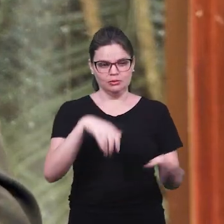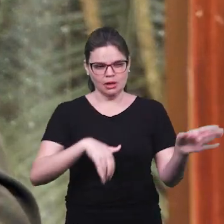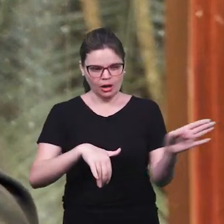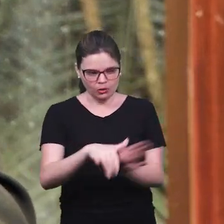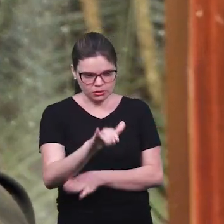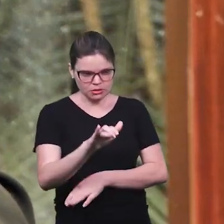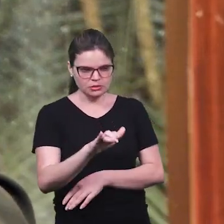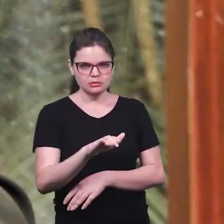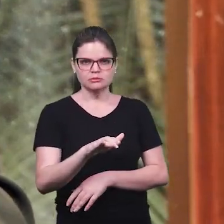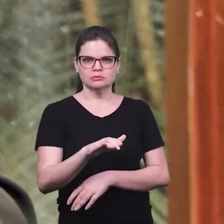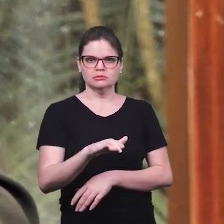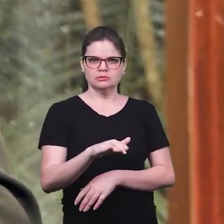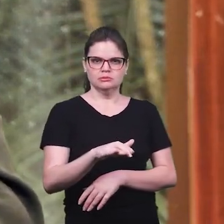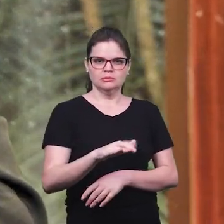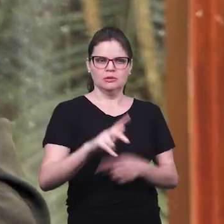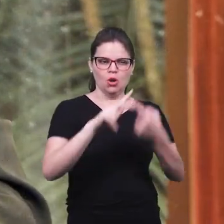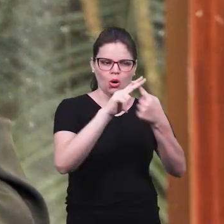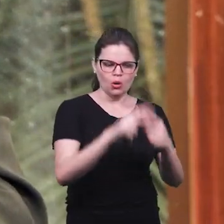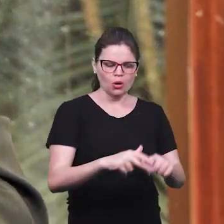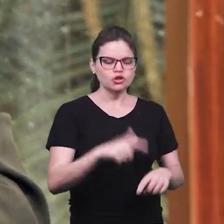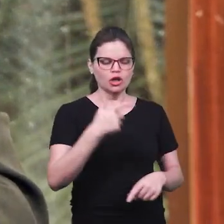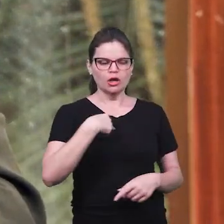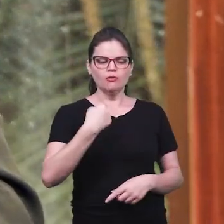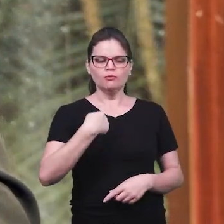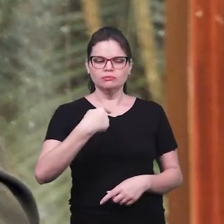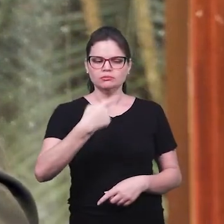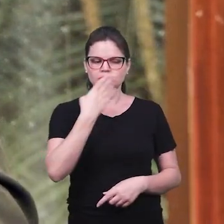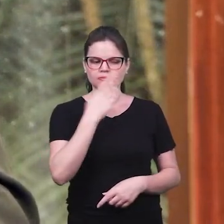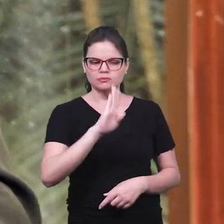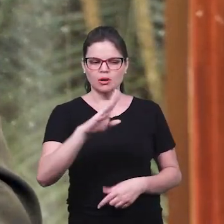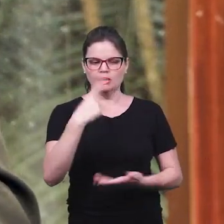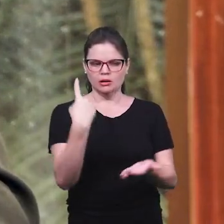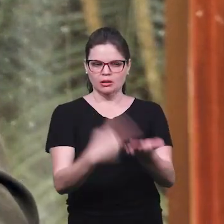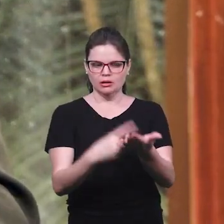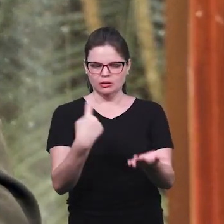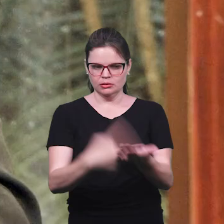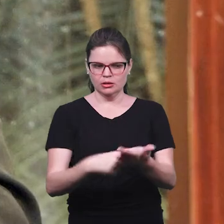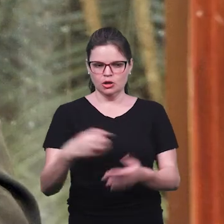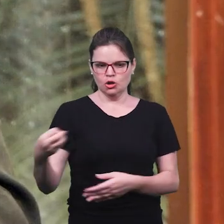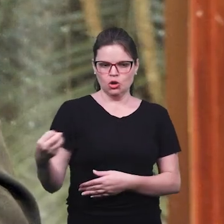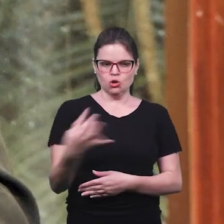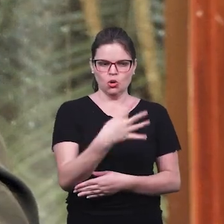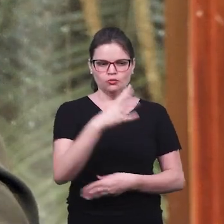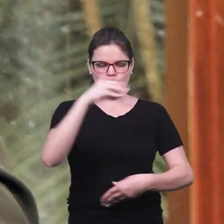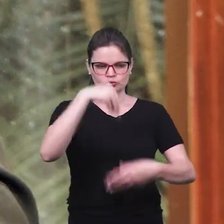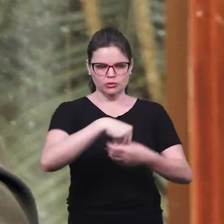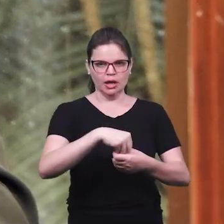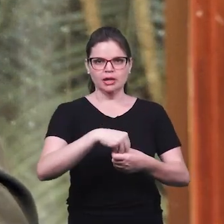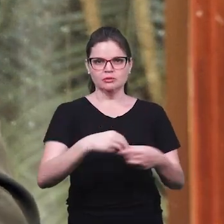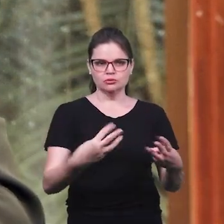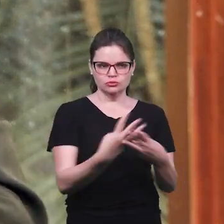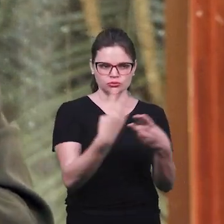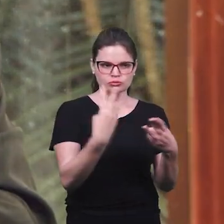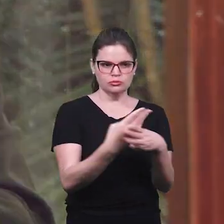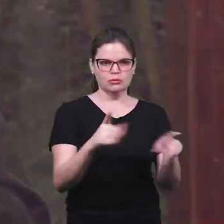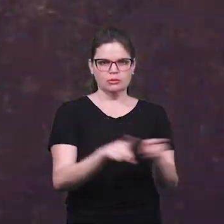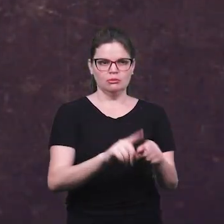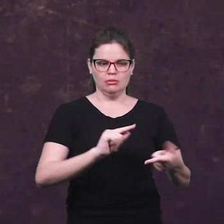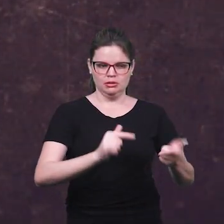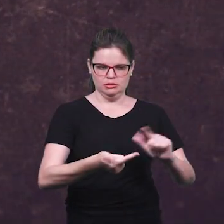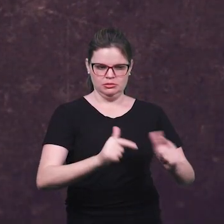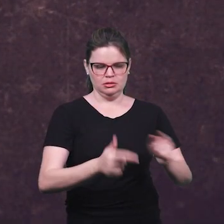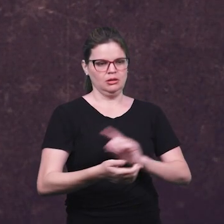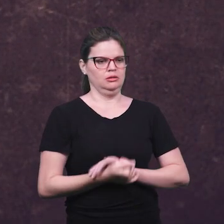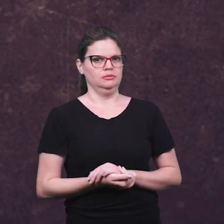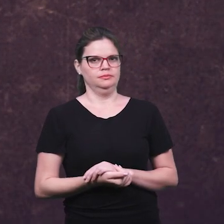dizendo que ia fazer um novo acordo com a casa de Israel e com a casa de Judá. Está falando de Israel.